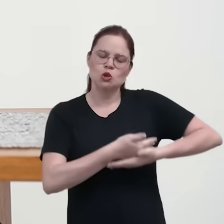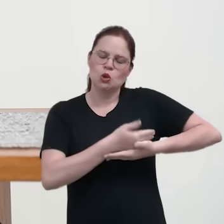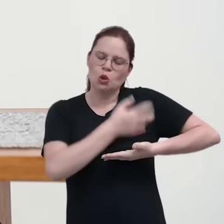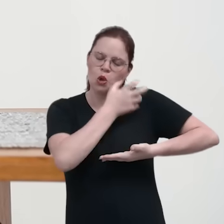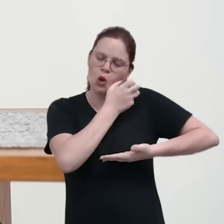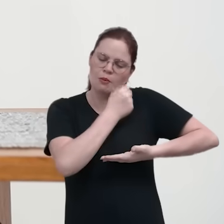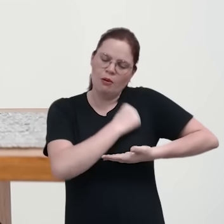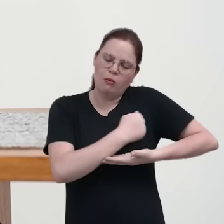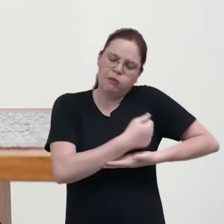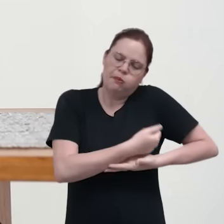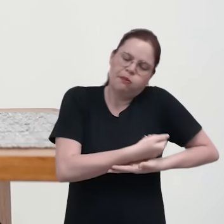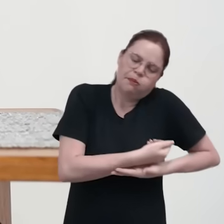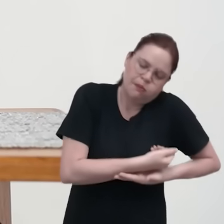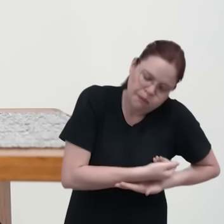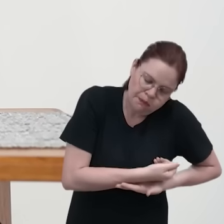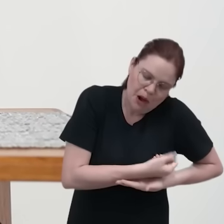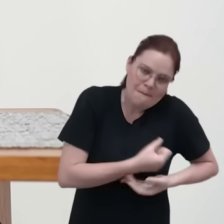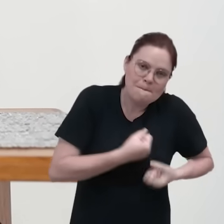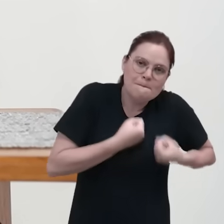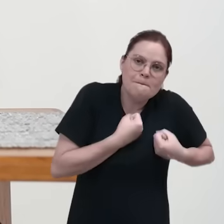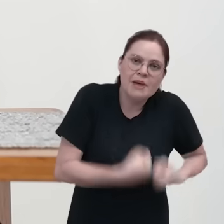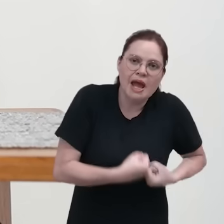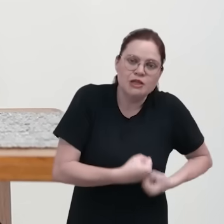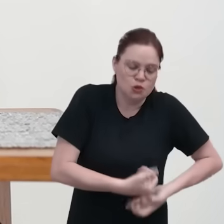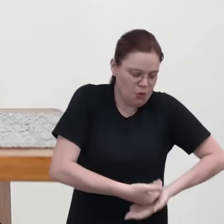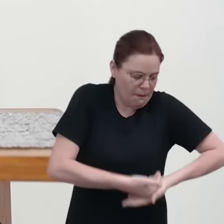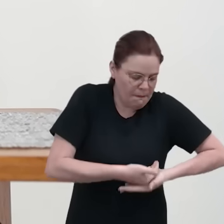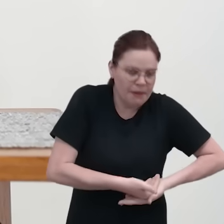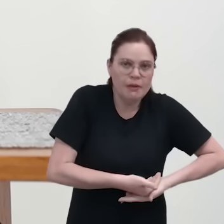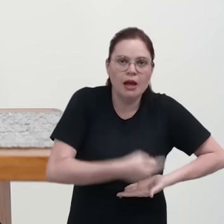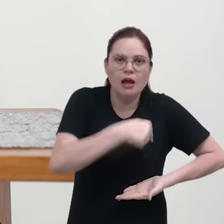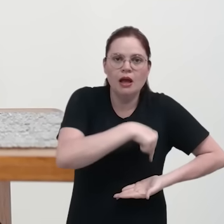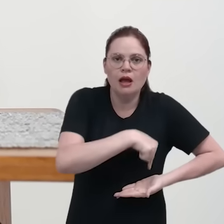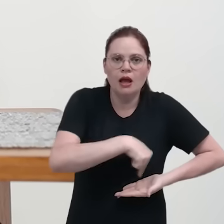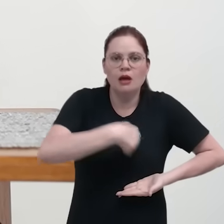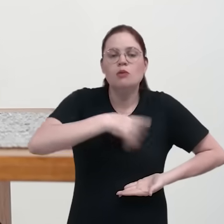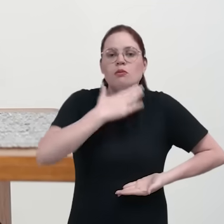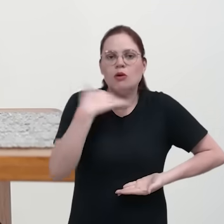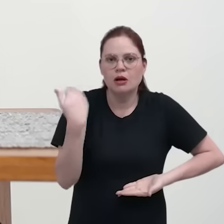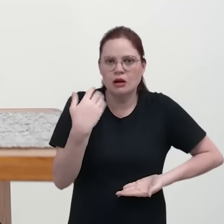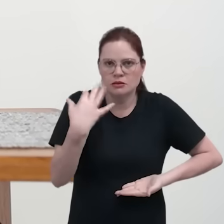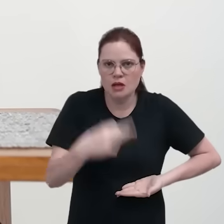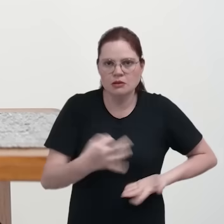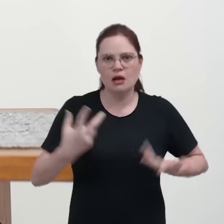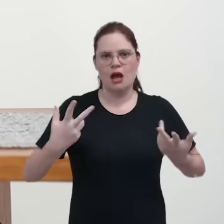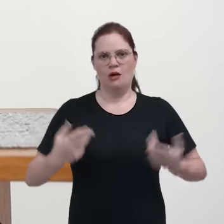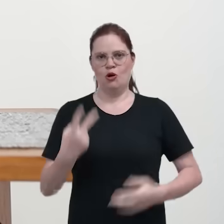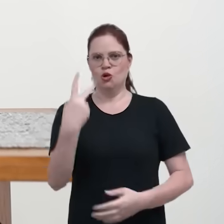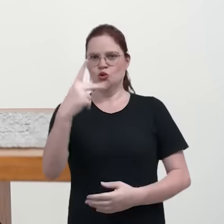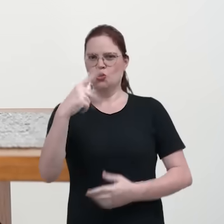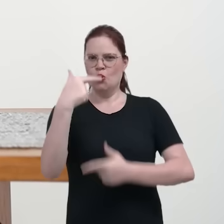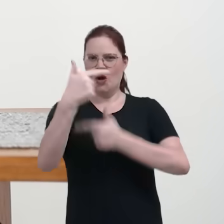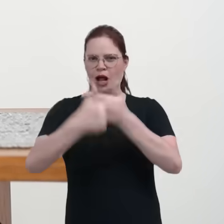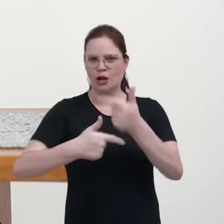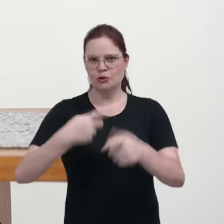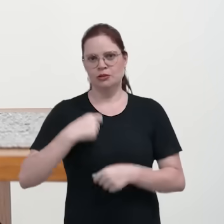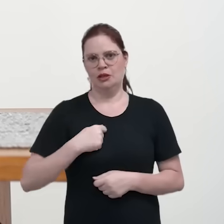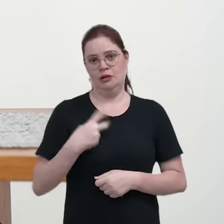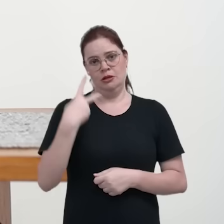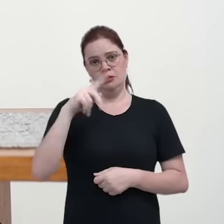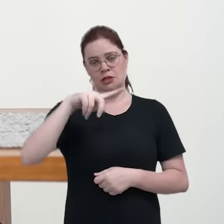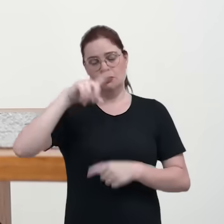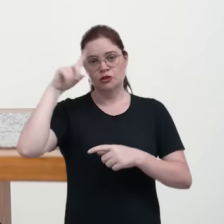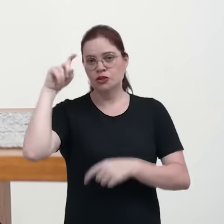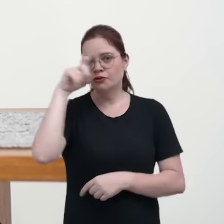sobre o seu filho, porque o corpo de um adulto é muito pesado. Então, as lutas